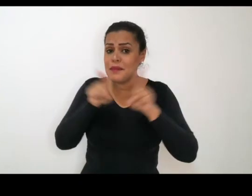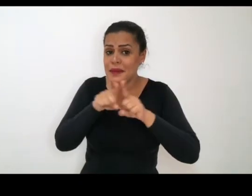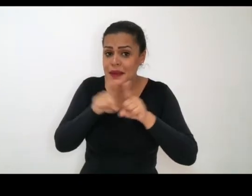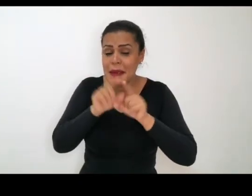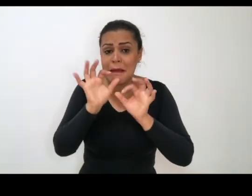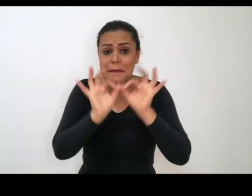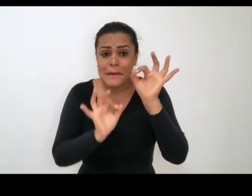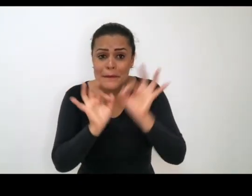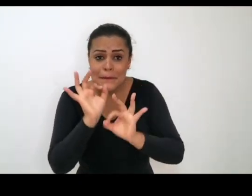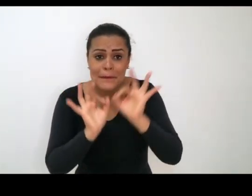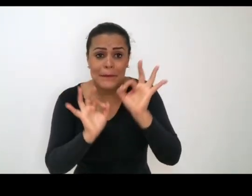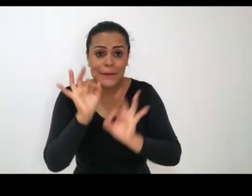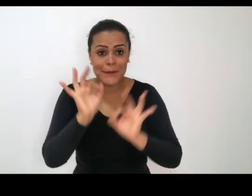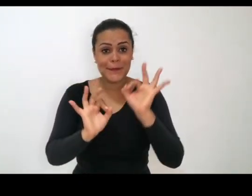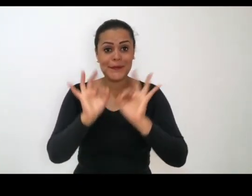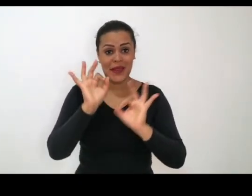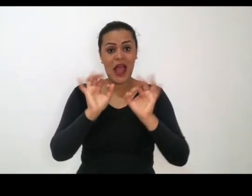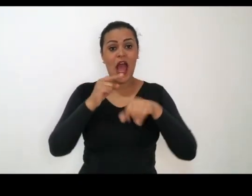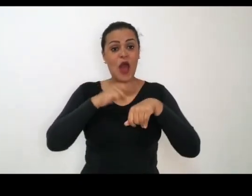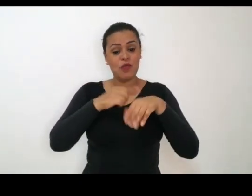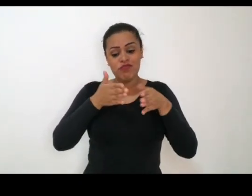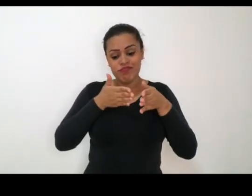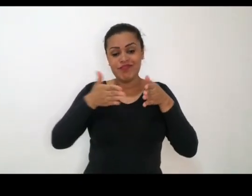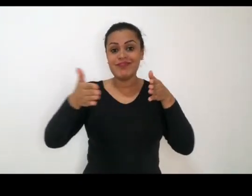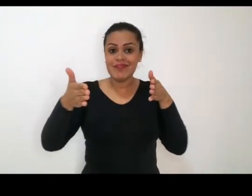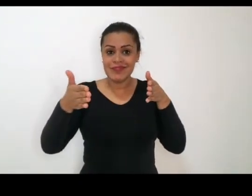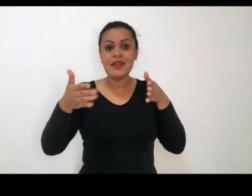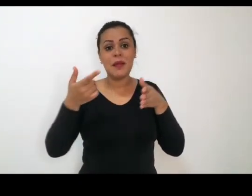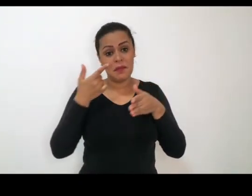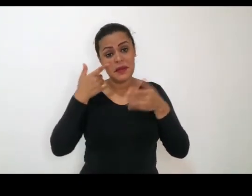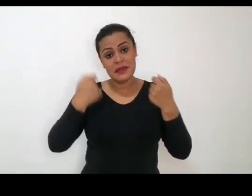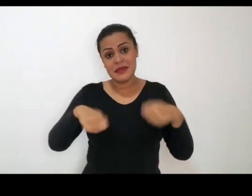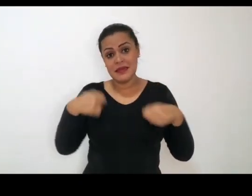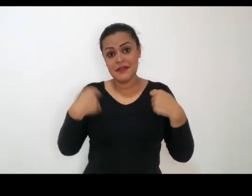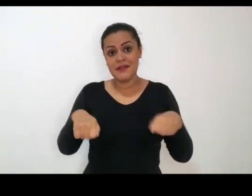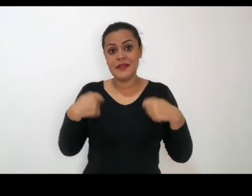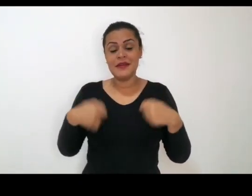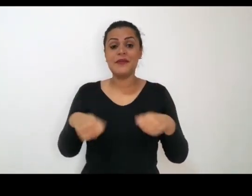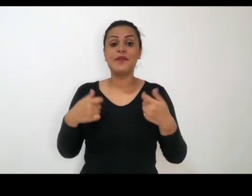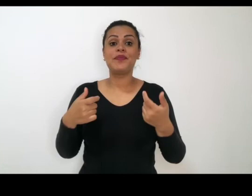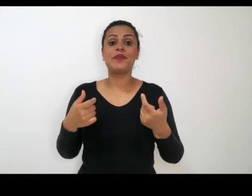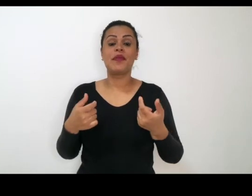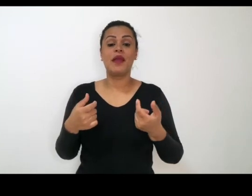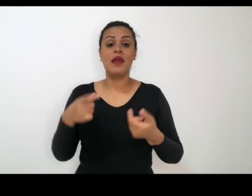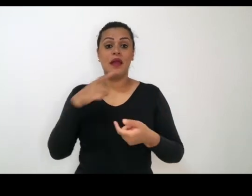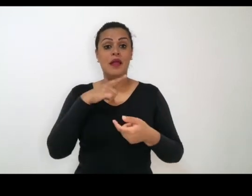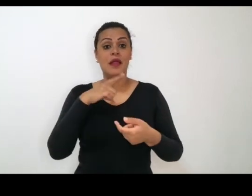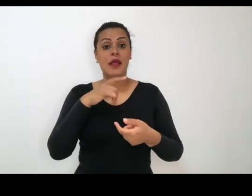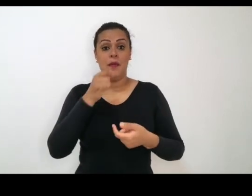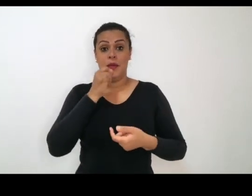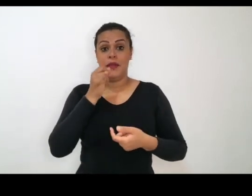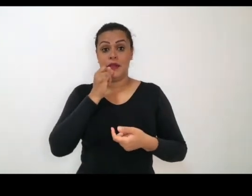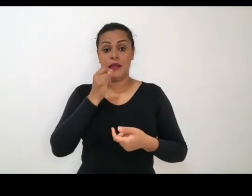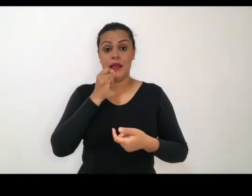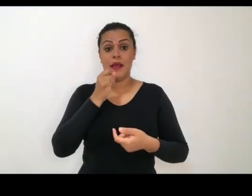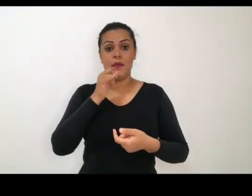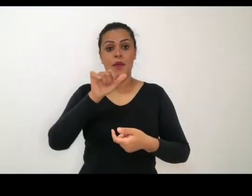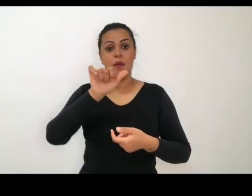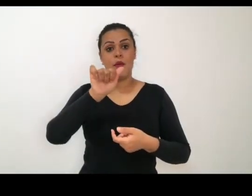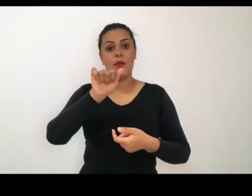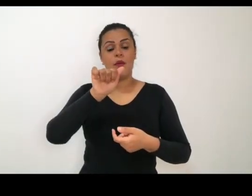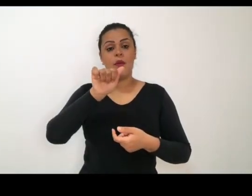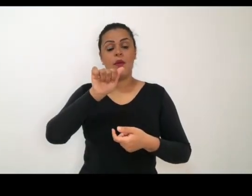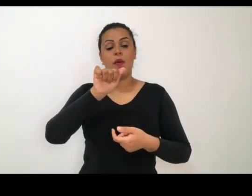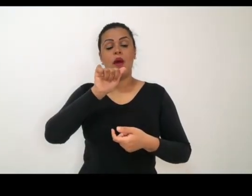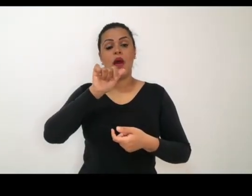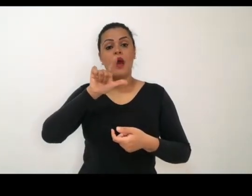considerada nesse processo, né? Tem, por exemplo, o Alexandre Veras, né? Ele costuma